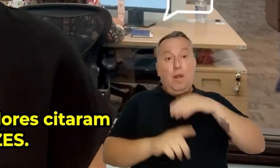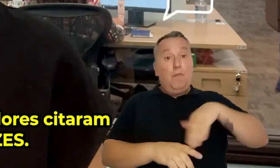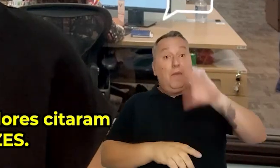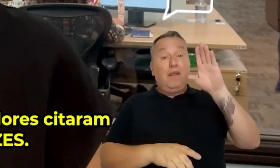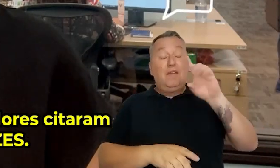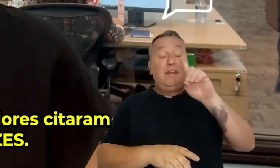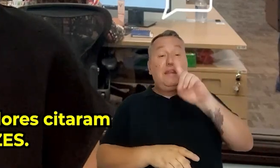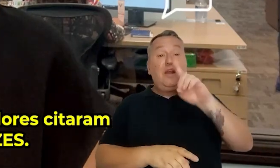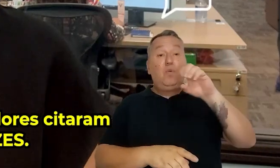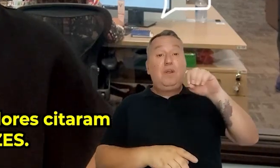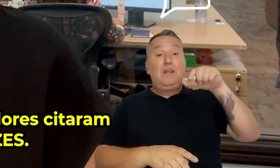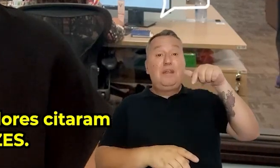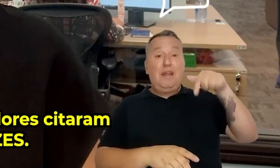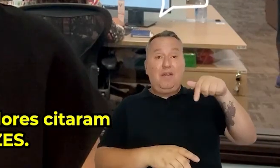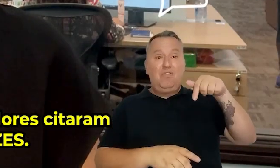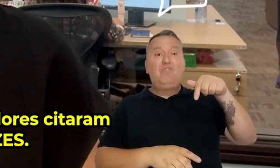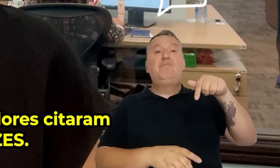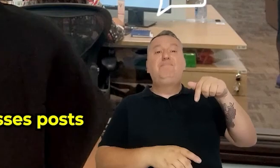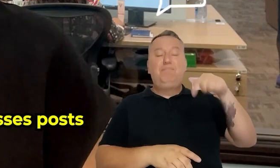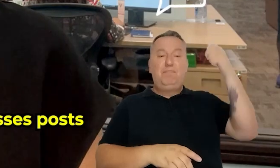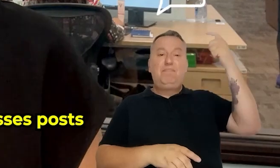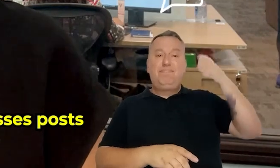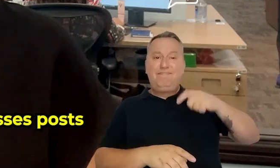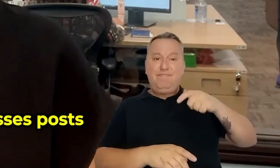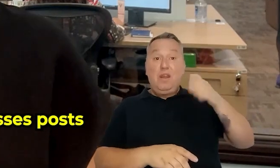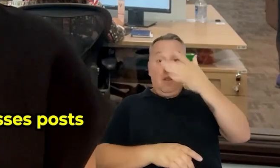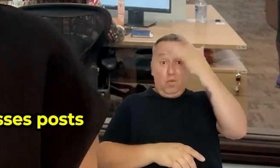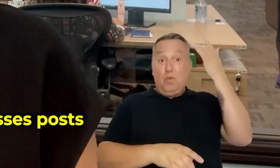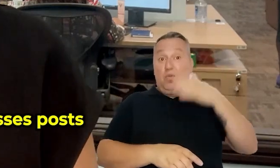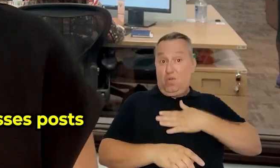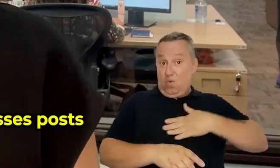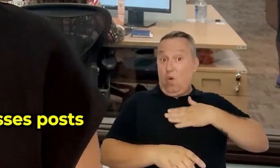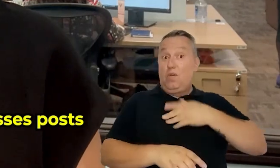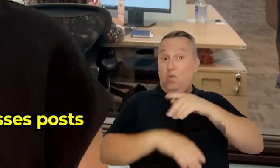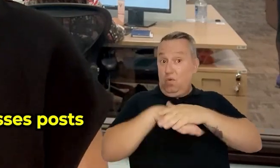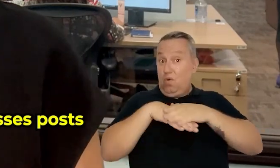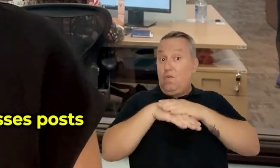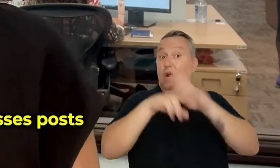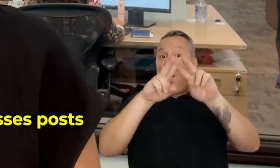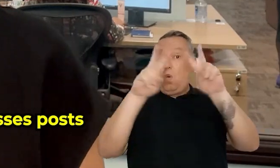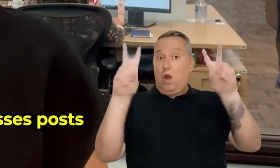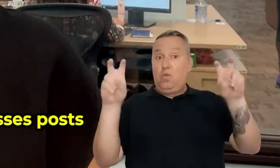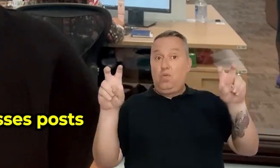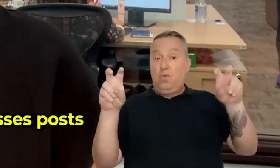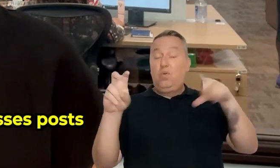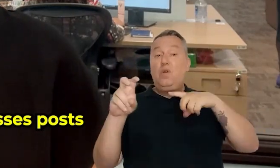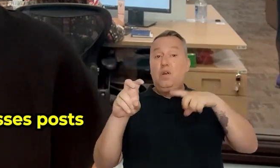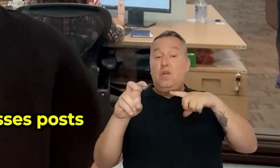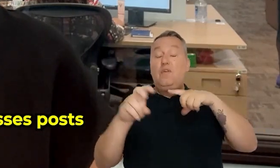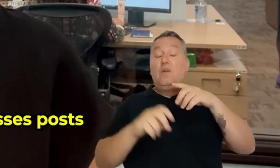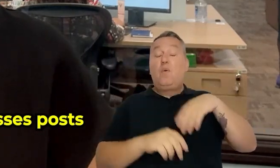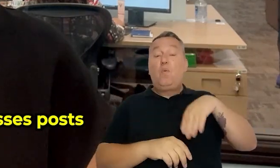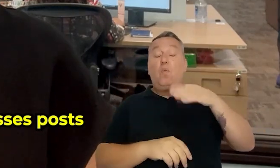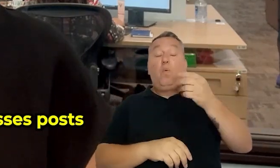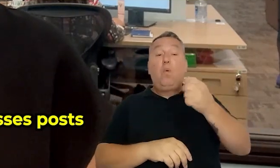de 107 mil vezes. E o público gosta de falar disso, viu? Esses posts tiveram